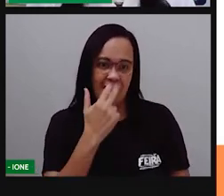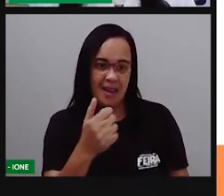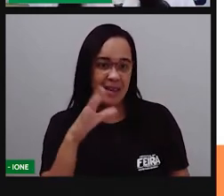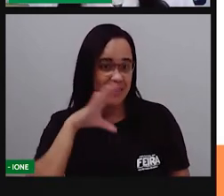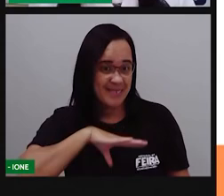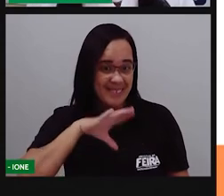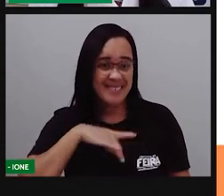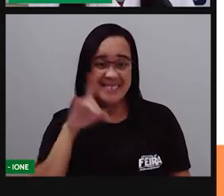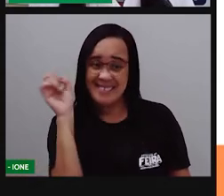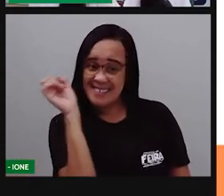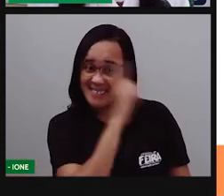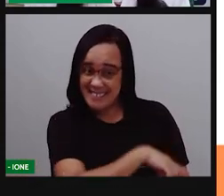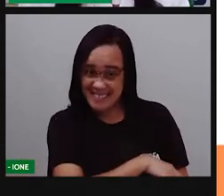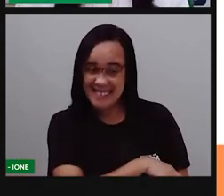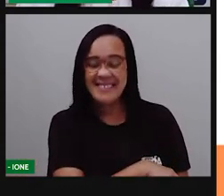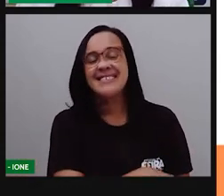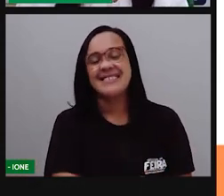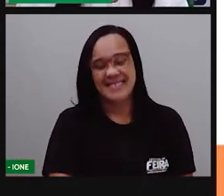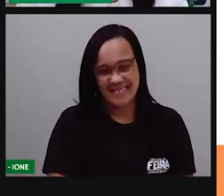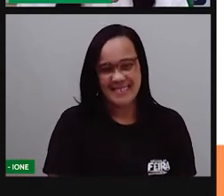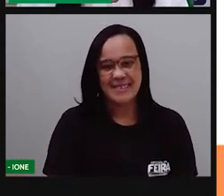trava língua